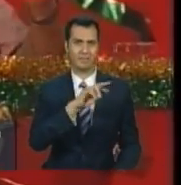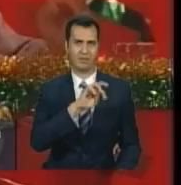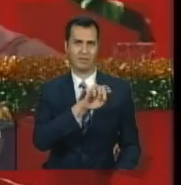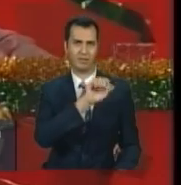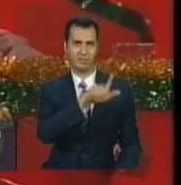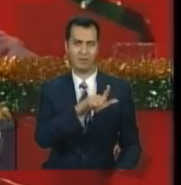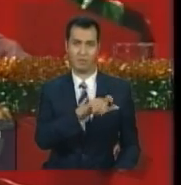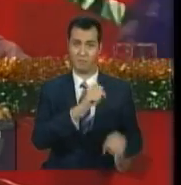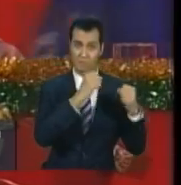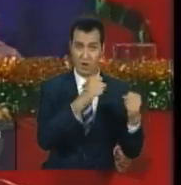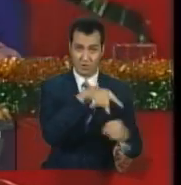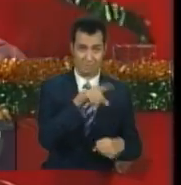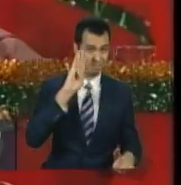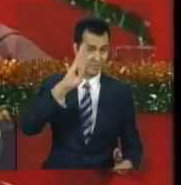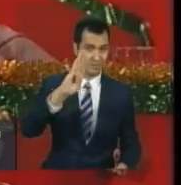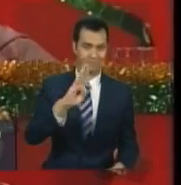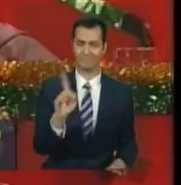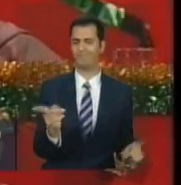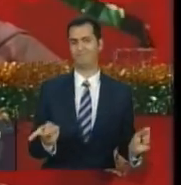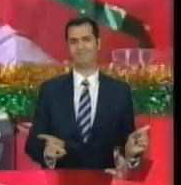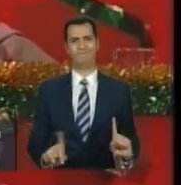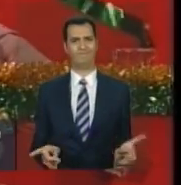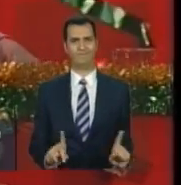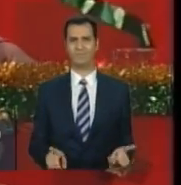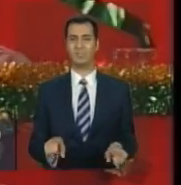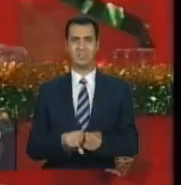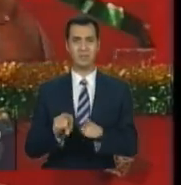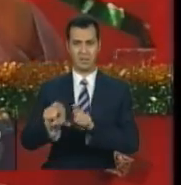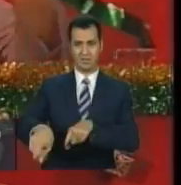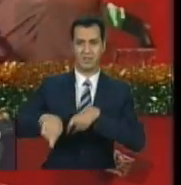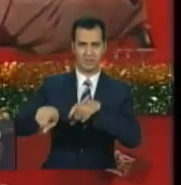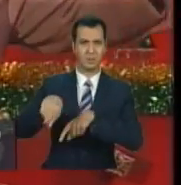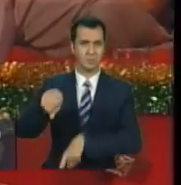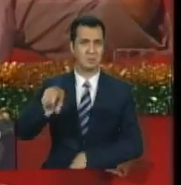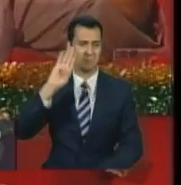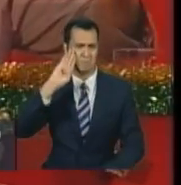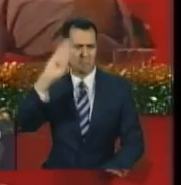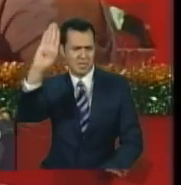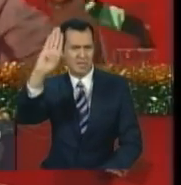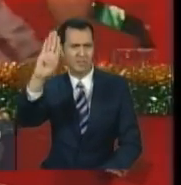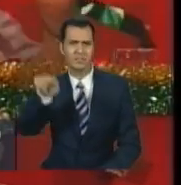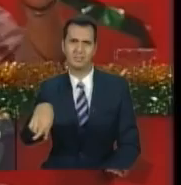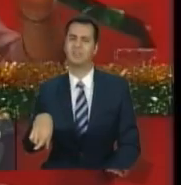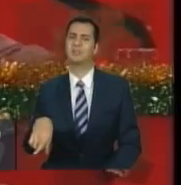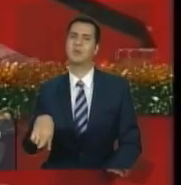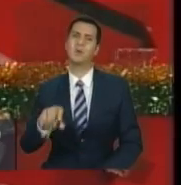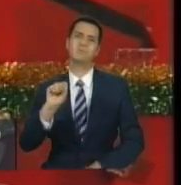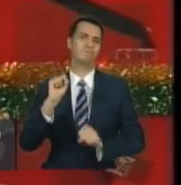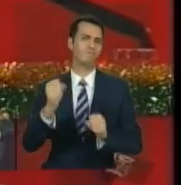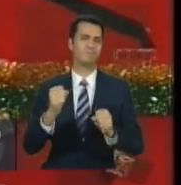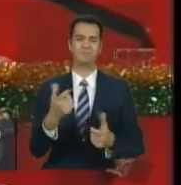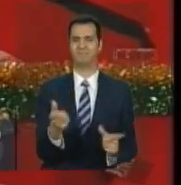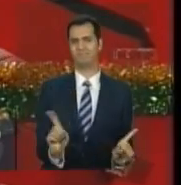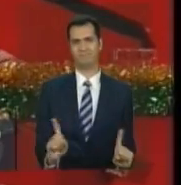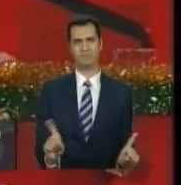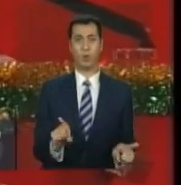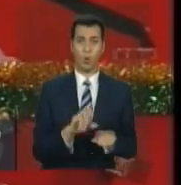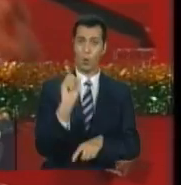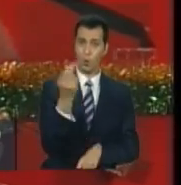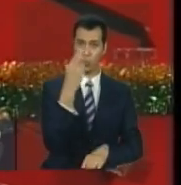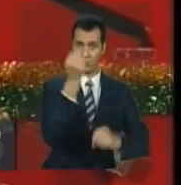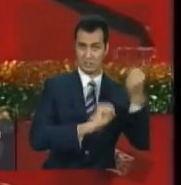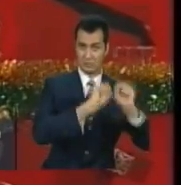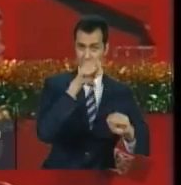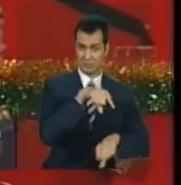uma agricultura muito competitiva, nem que a nossa indústria é uma indústria bem